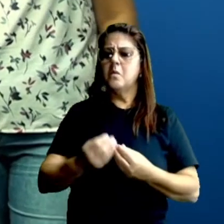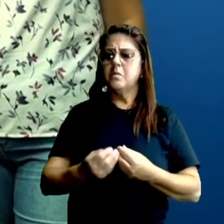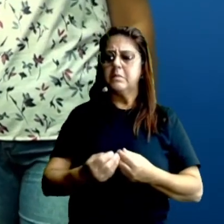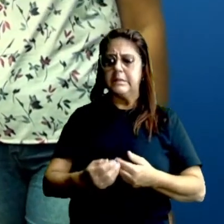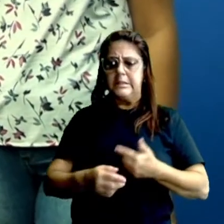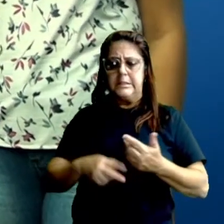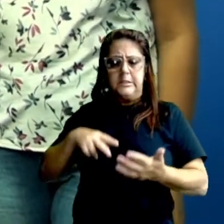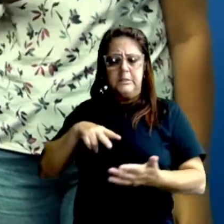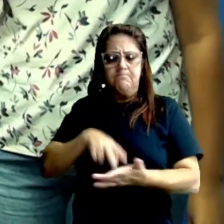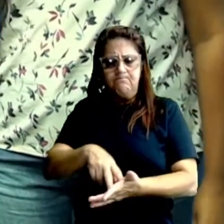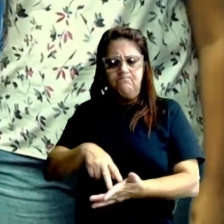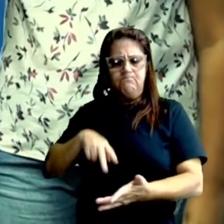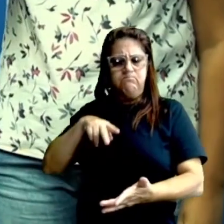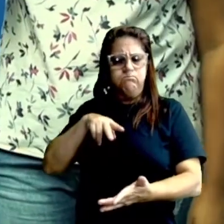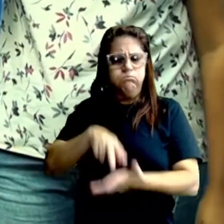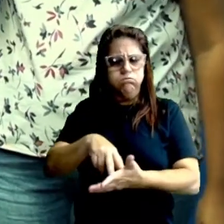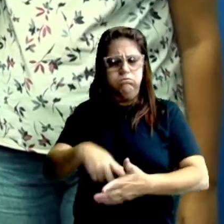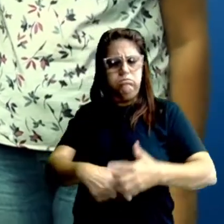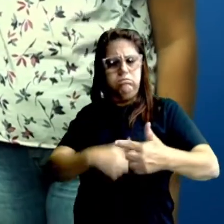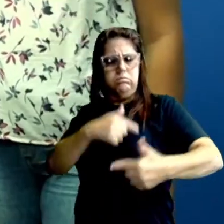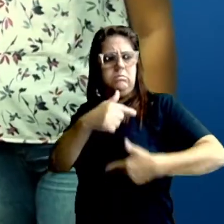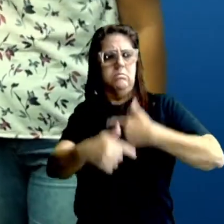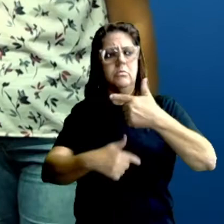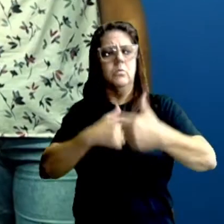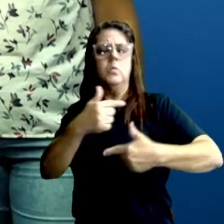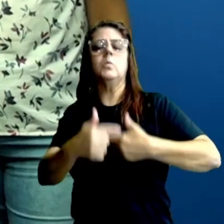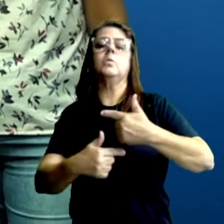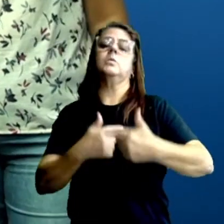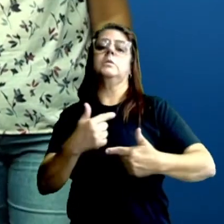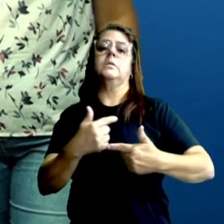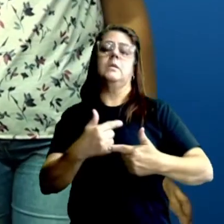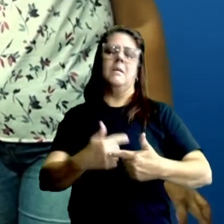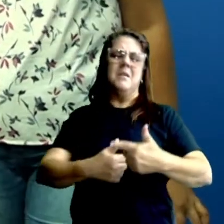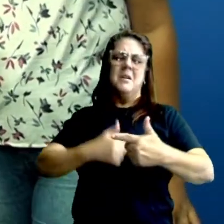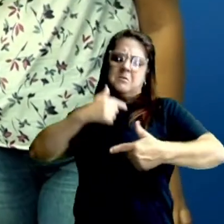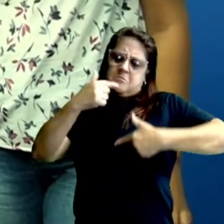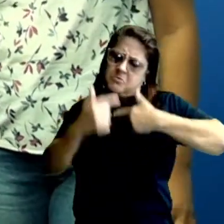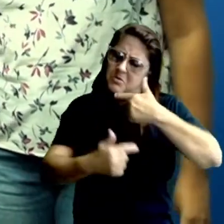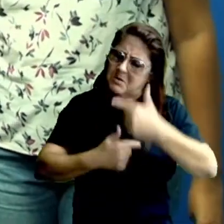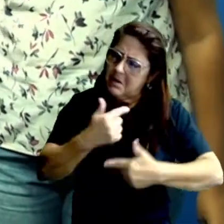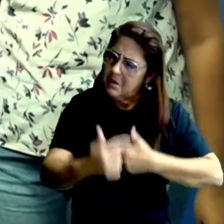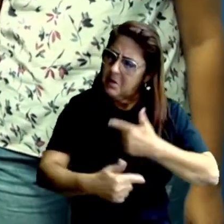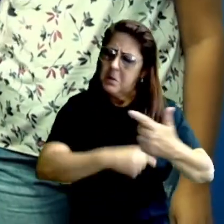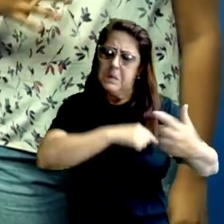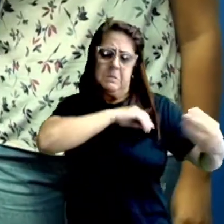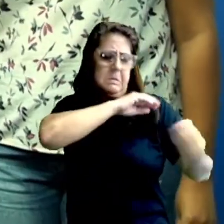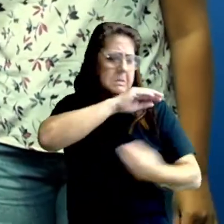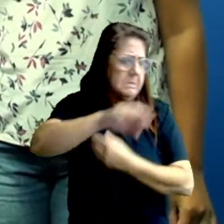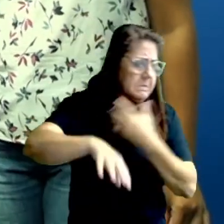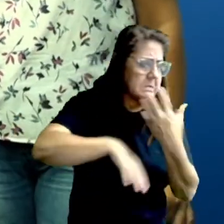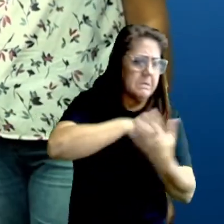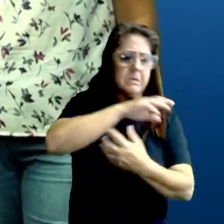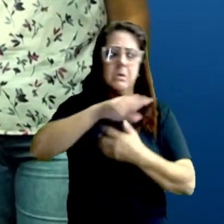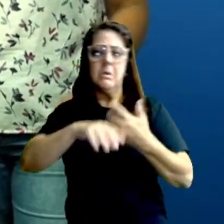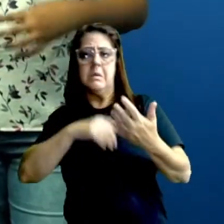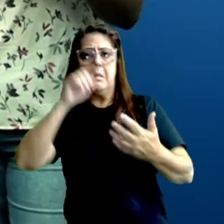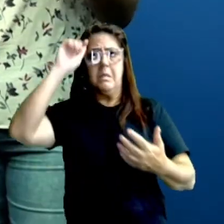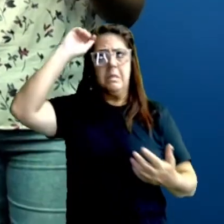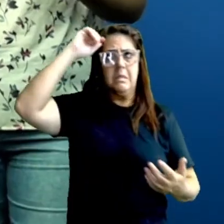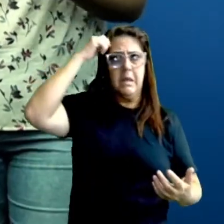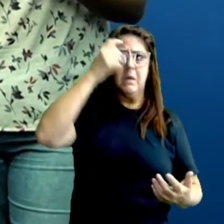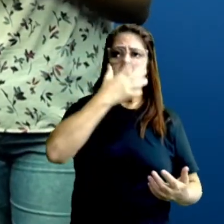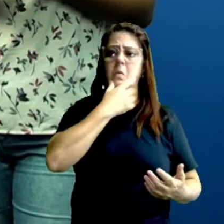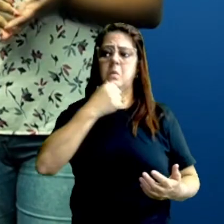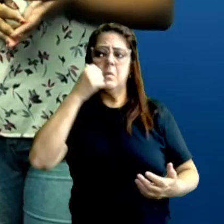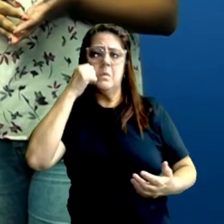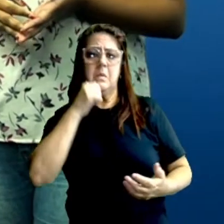resistência também a luta né EA permanência muita luta muito suor muita revolução do povo negro e